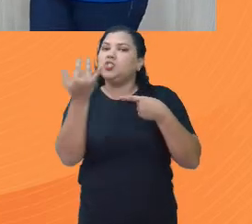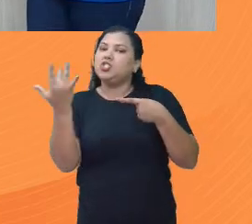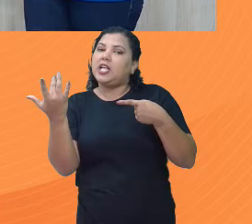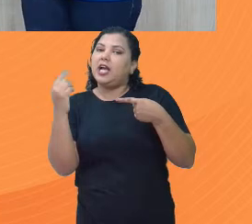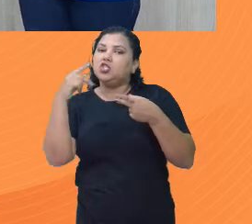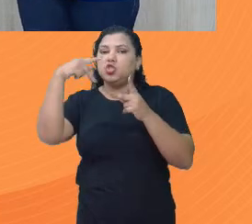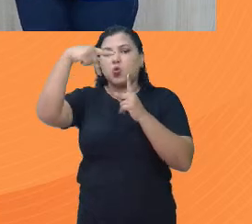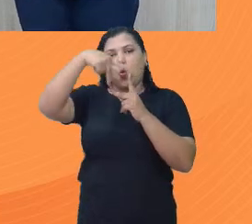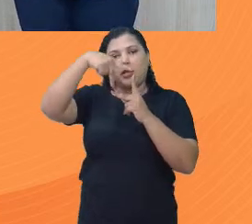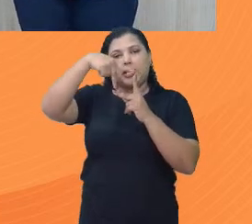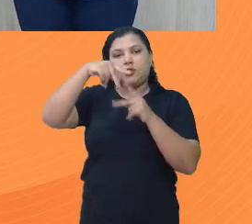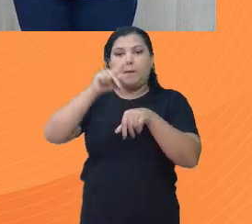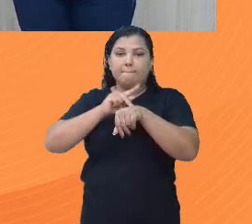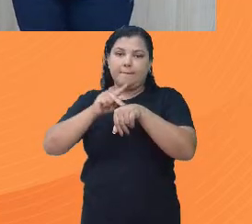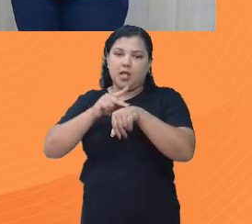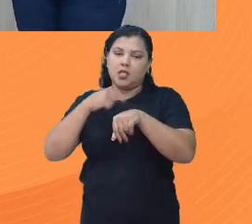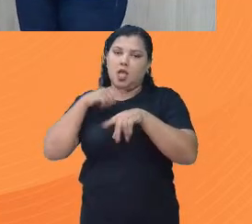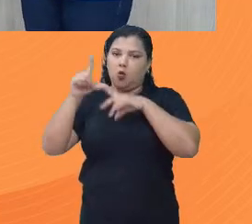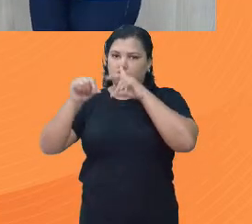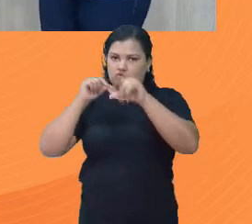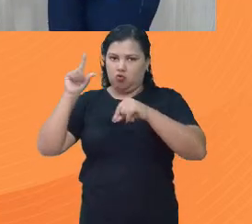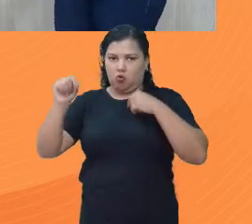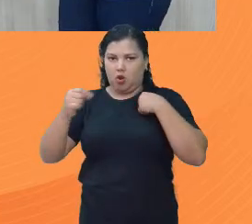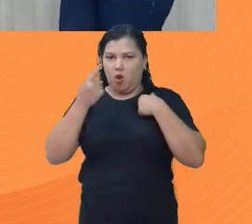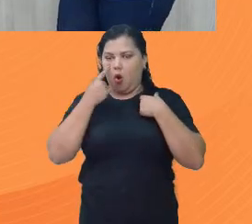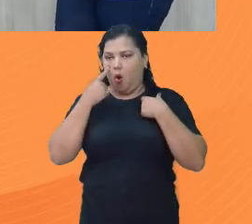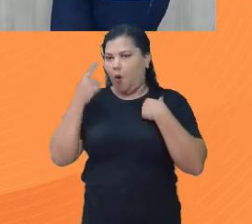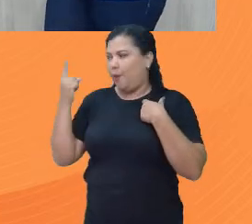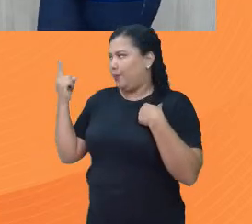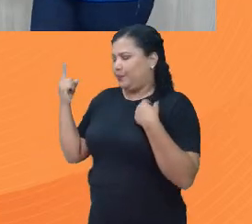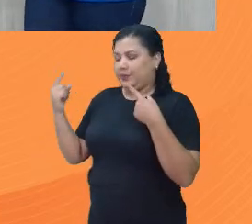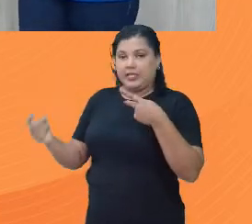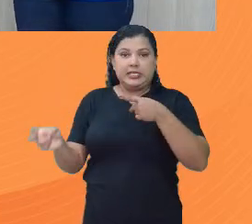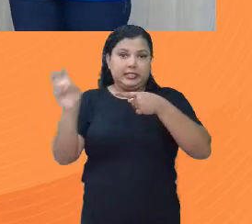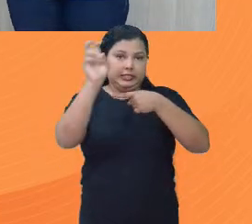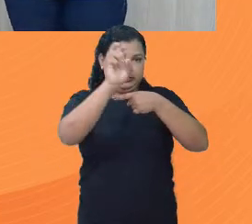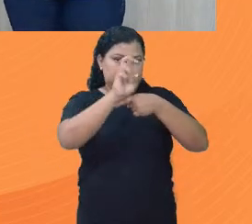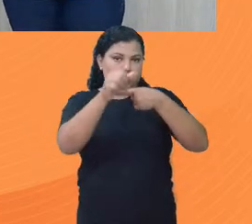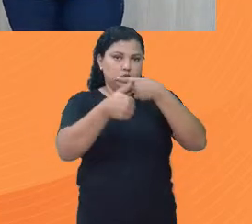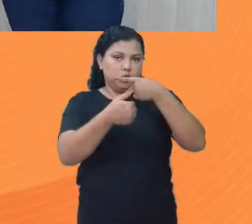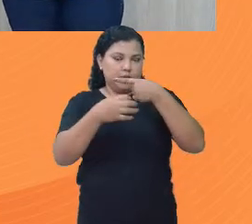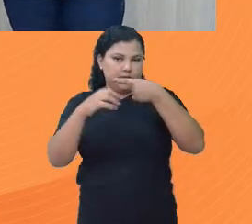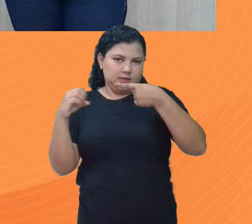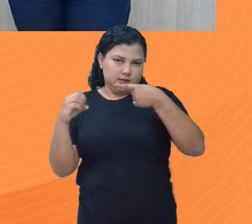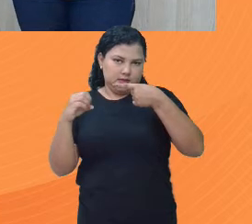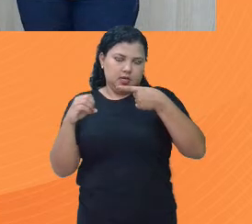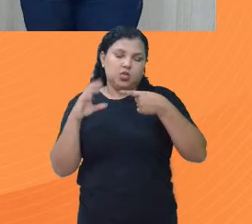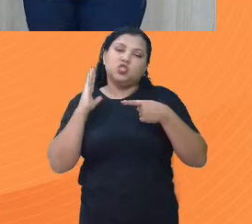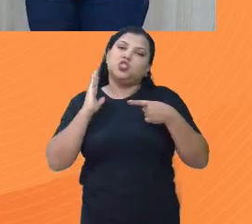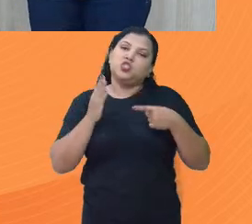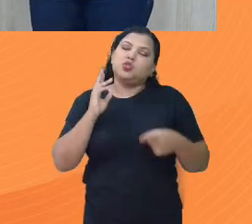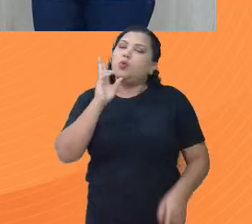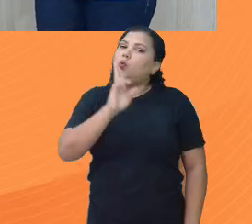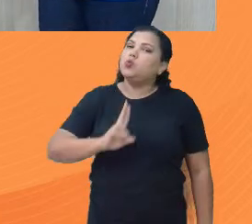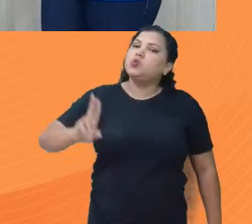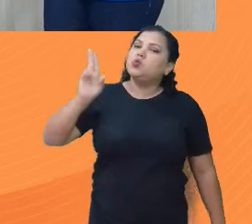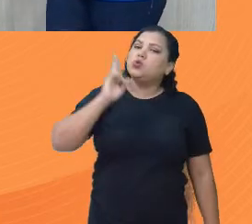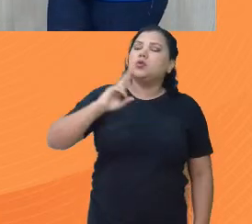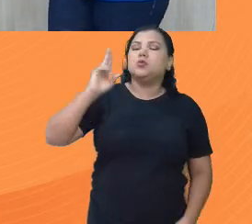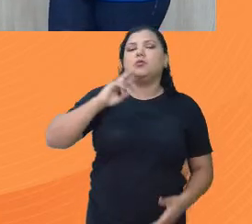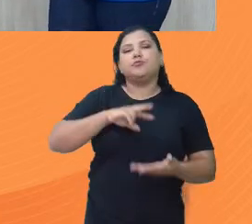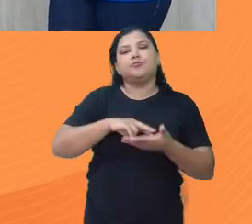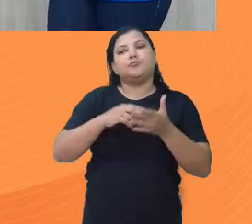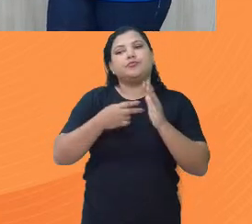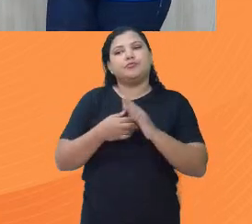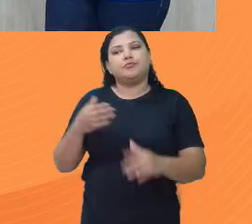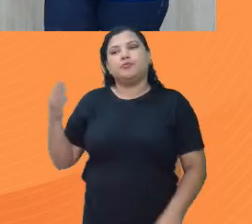de quadradinhos que a gente vai sinalizar. Então, a gente vai ter aí 5 sobre 100. A gente está utilizando essa representação da